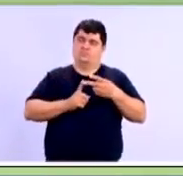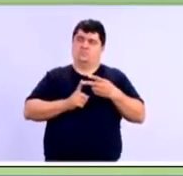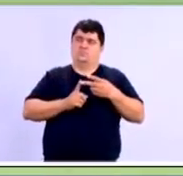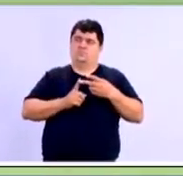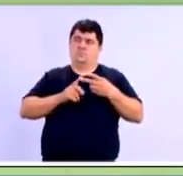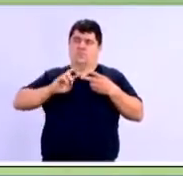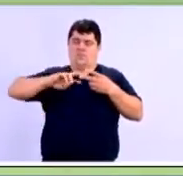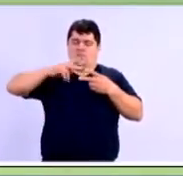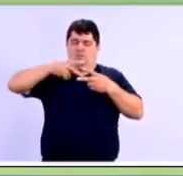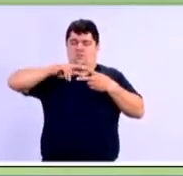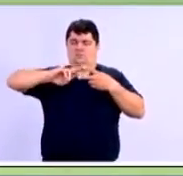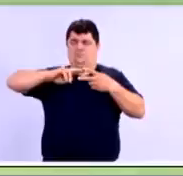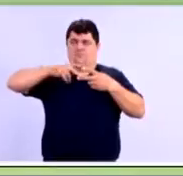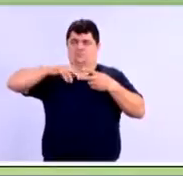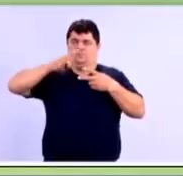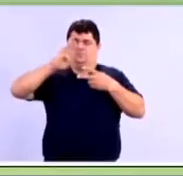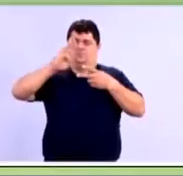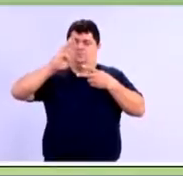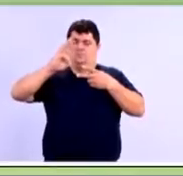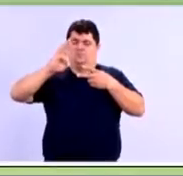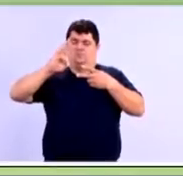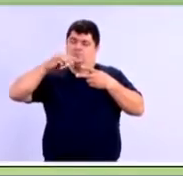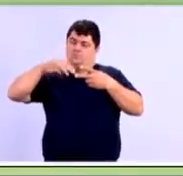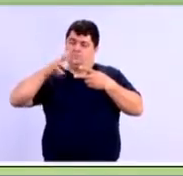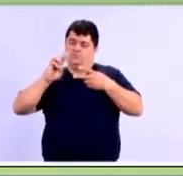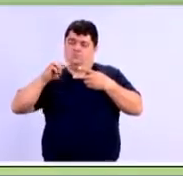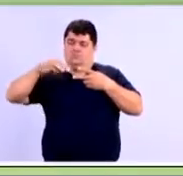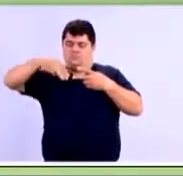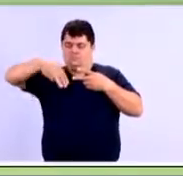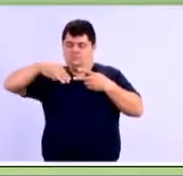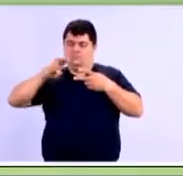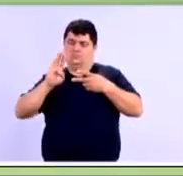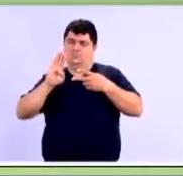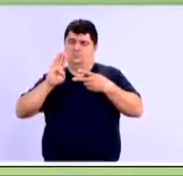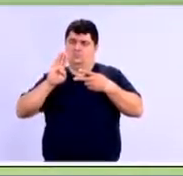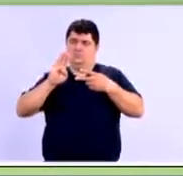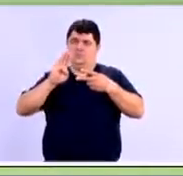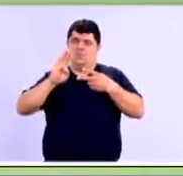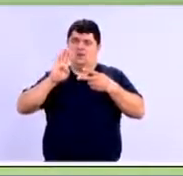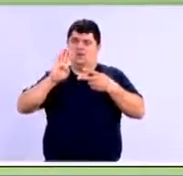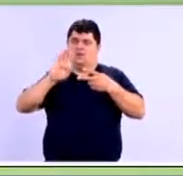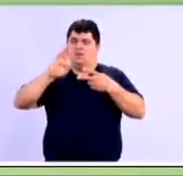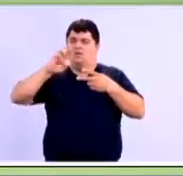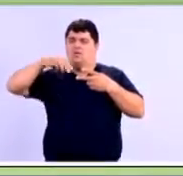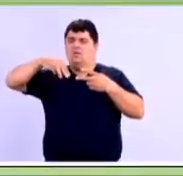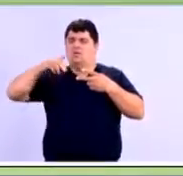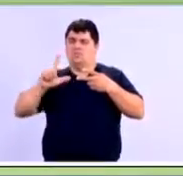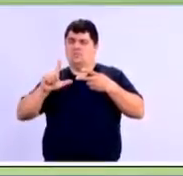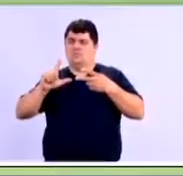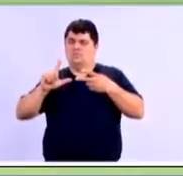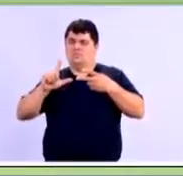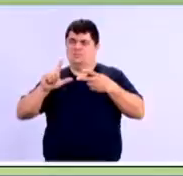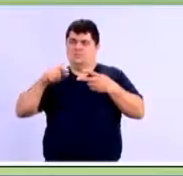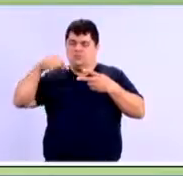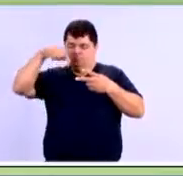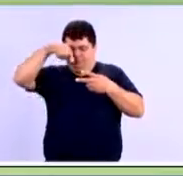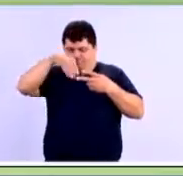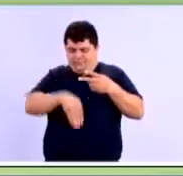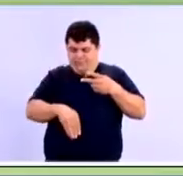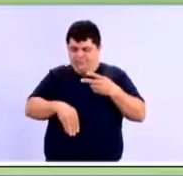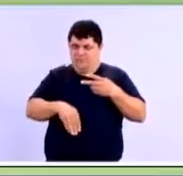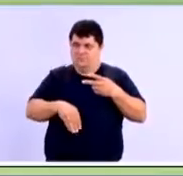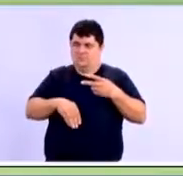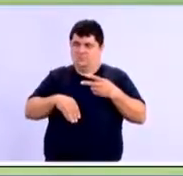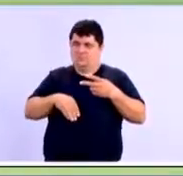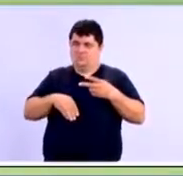estabelecendo a minha margem bruta. Ok? E a margem líquida? A margem líquida eu já pego lá do meu resultado líquido